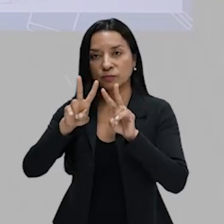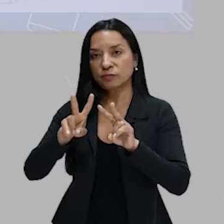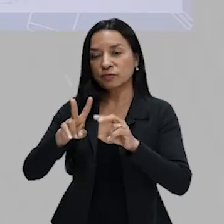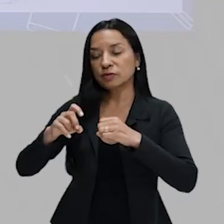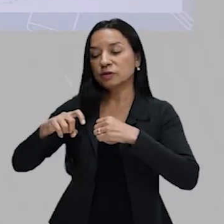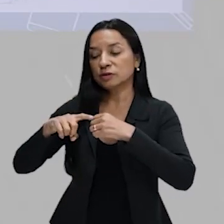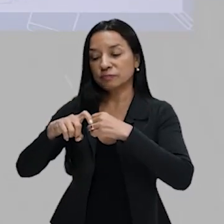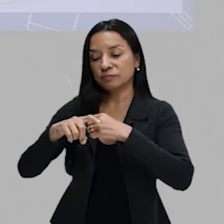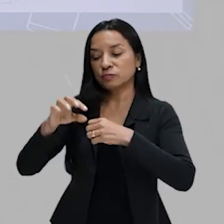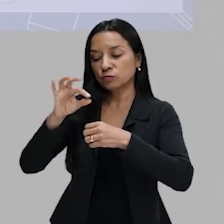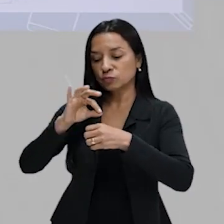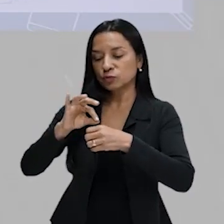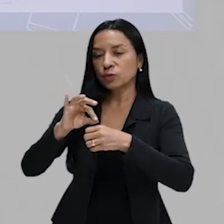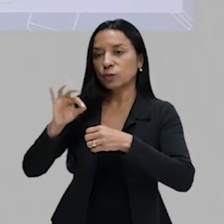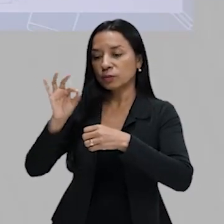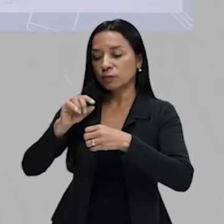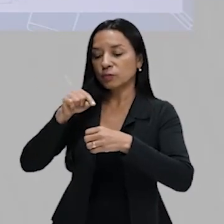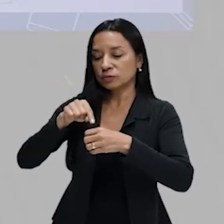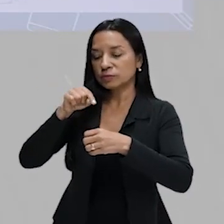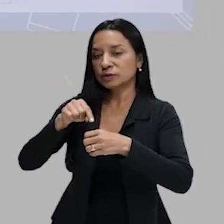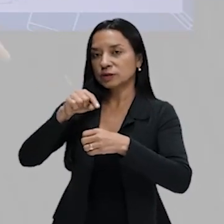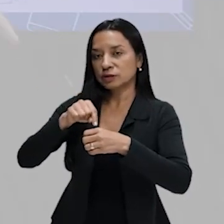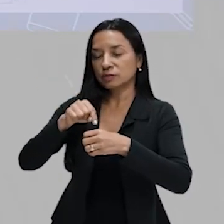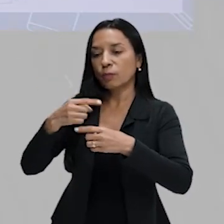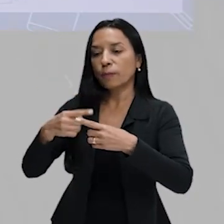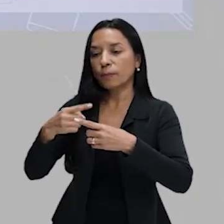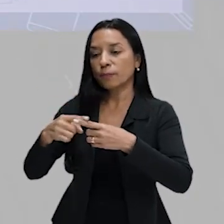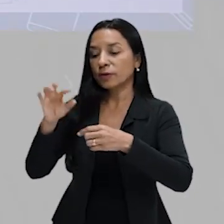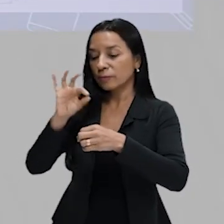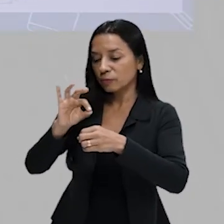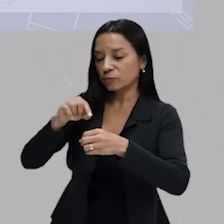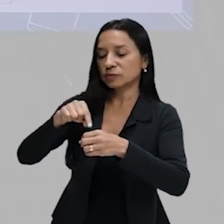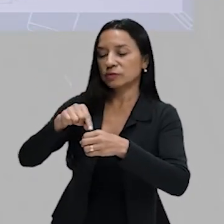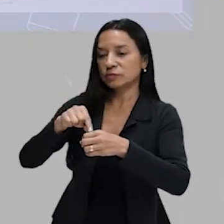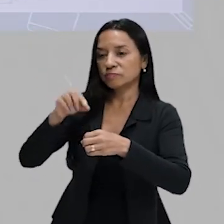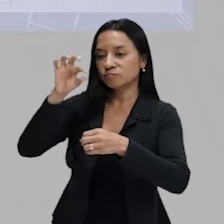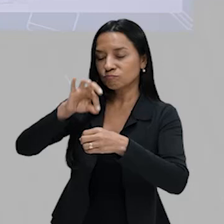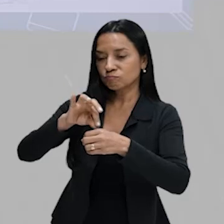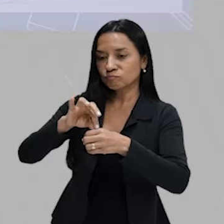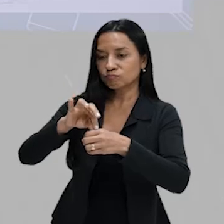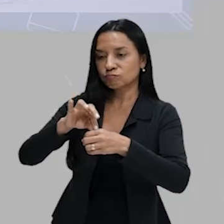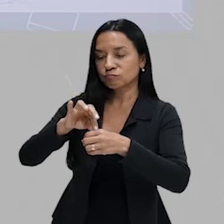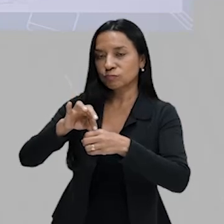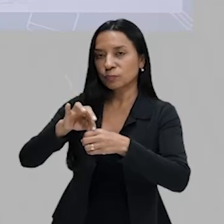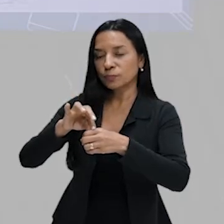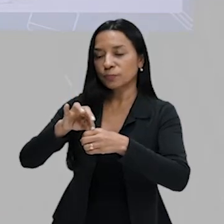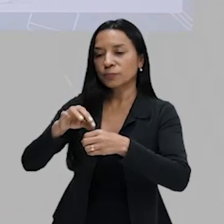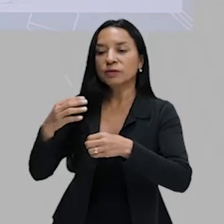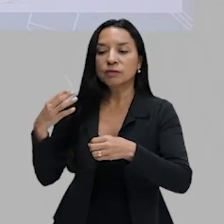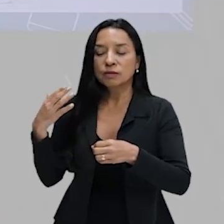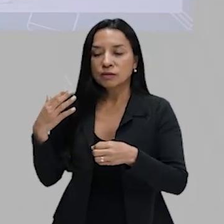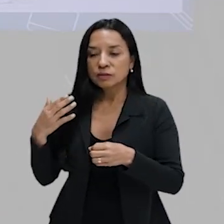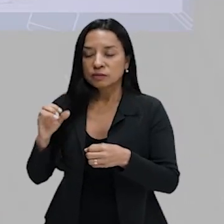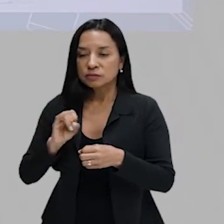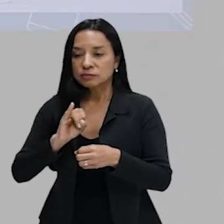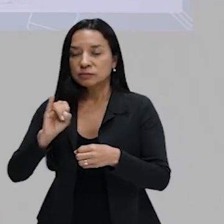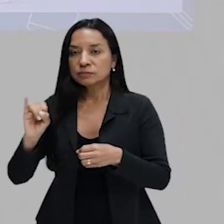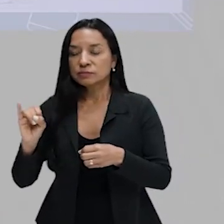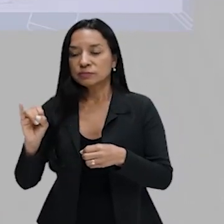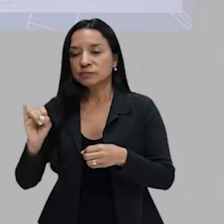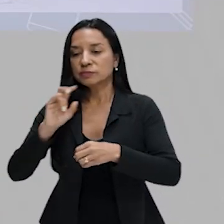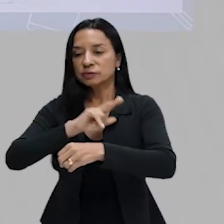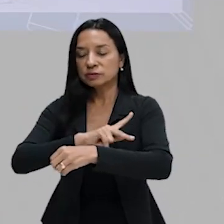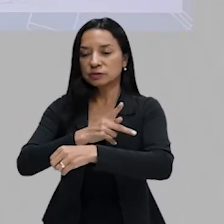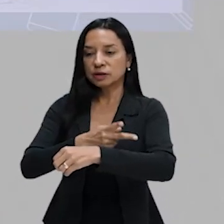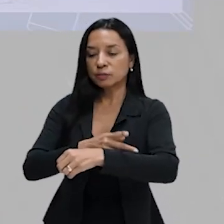das moscas estavam dentro da goiaba porque a mosca foi lá e pôs, né? E colocou os ovos. Então, se a